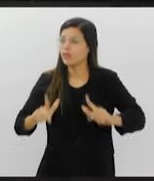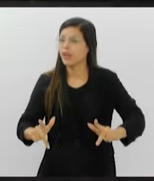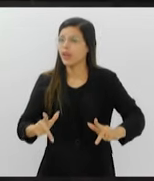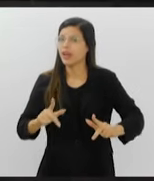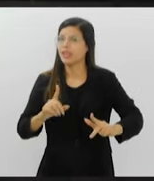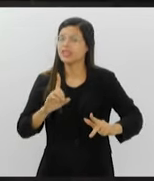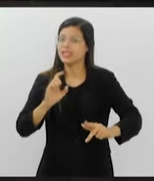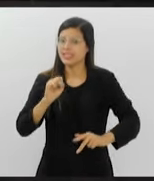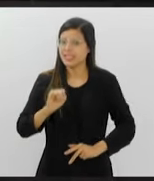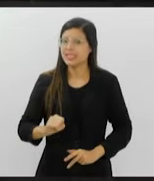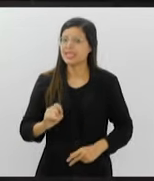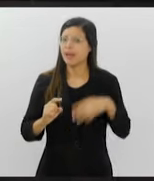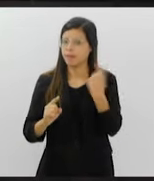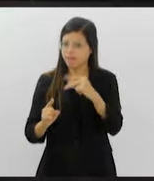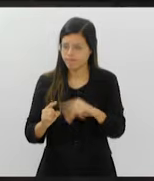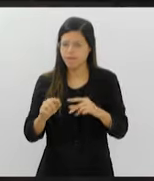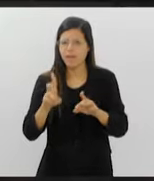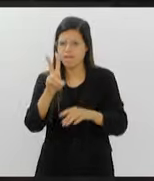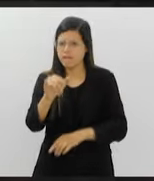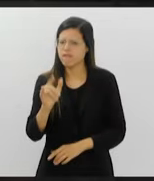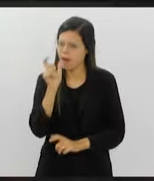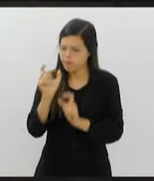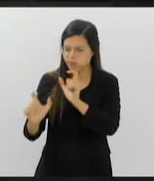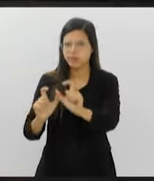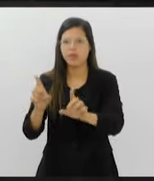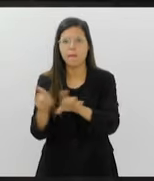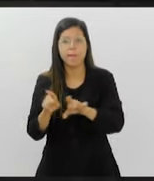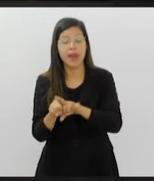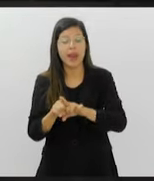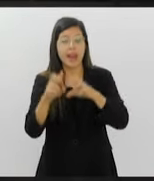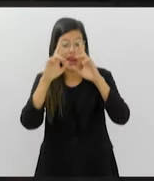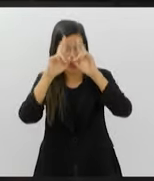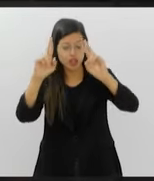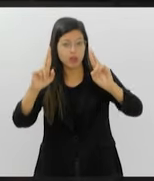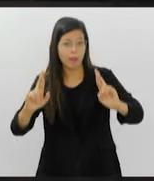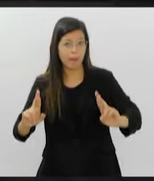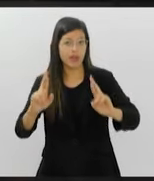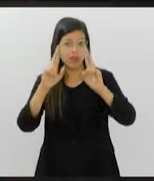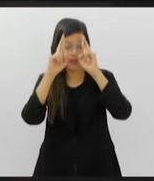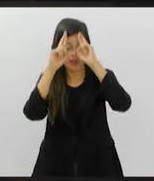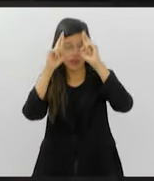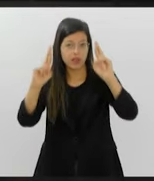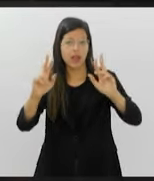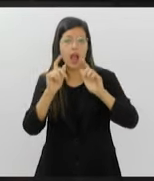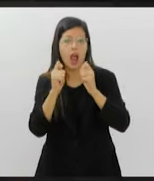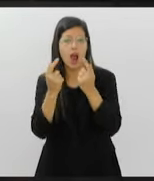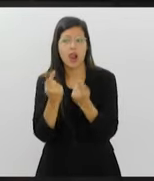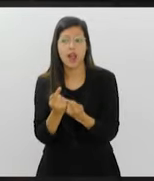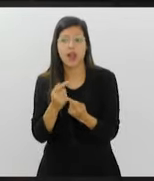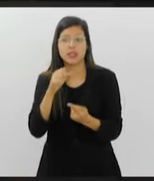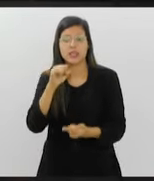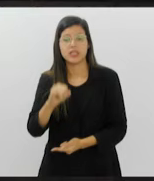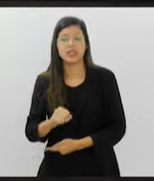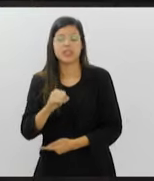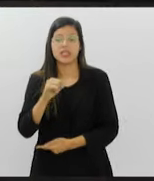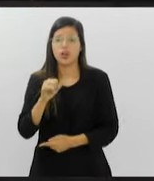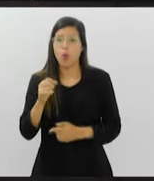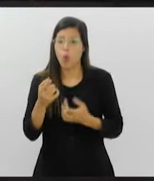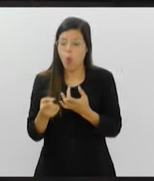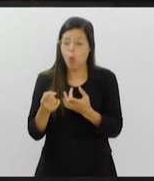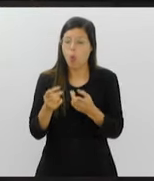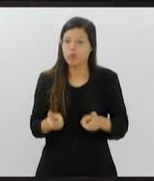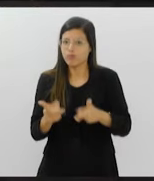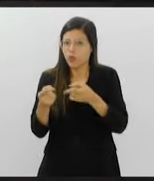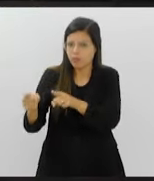levar. Só respeita o parlamento, por favor, porque aqui, enquanto eu for presidente, se você atacar o parlamento, eu vou para dentro de você.